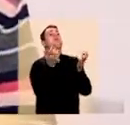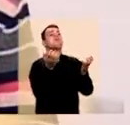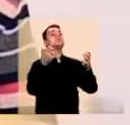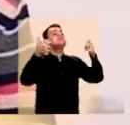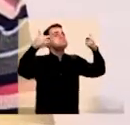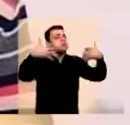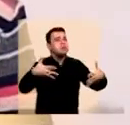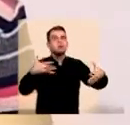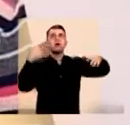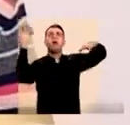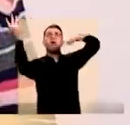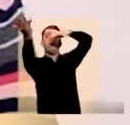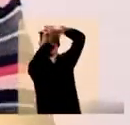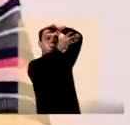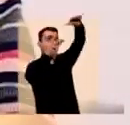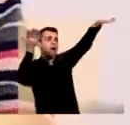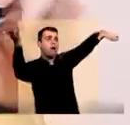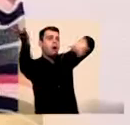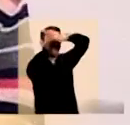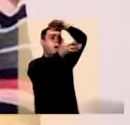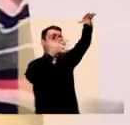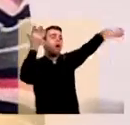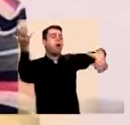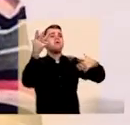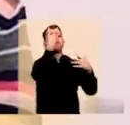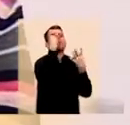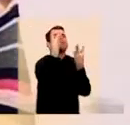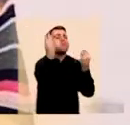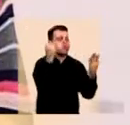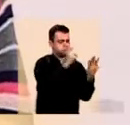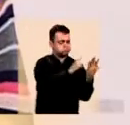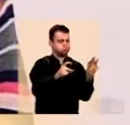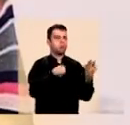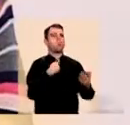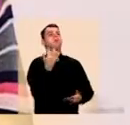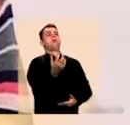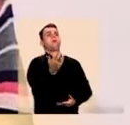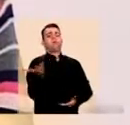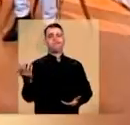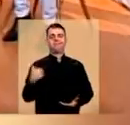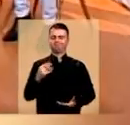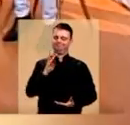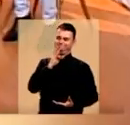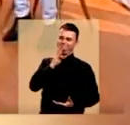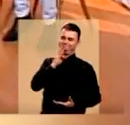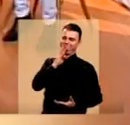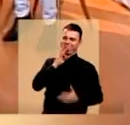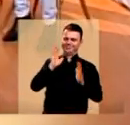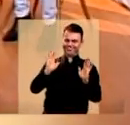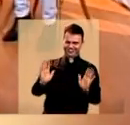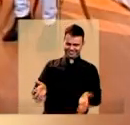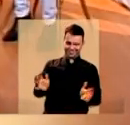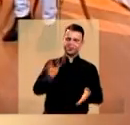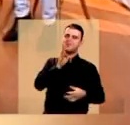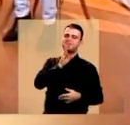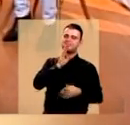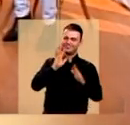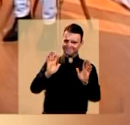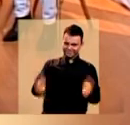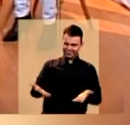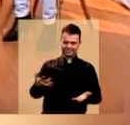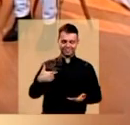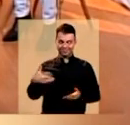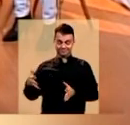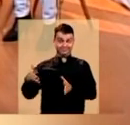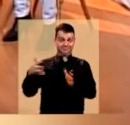falando do universo, que tem bastante ilustração. Sim. Você já conhece o público-alvo, já está aí, né? Então